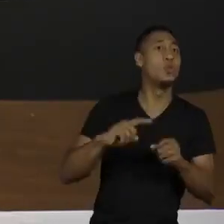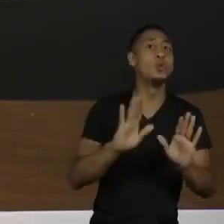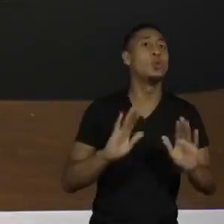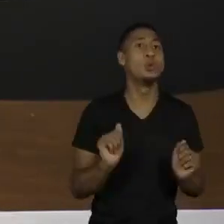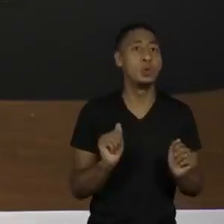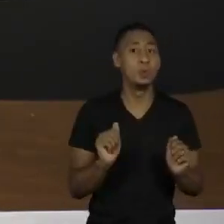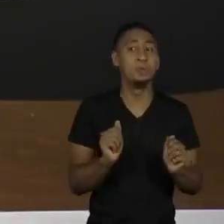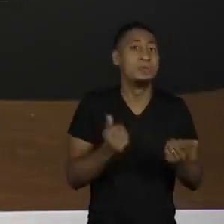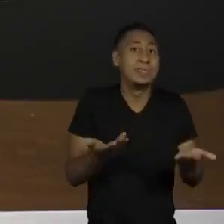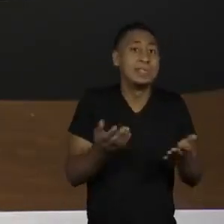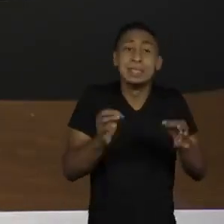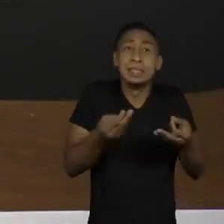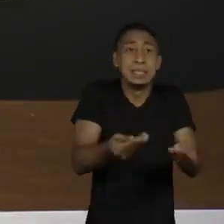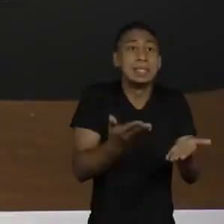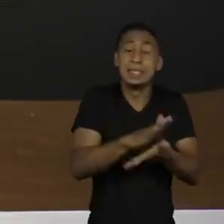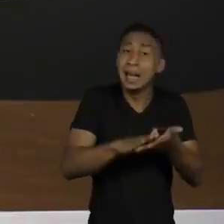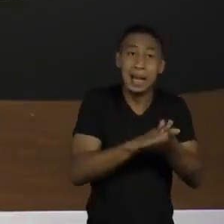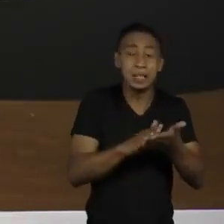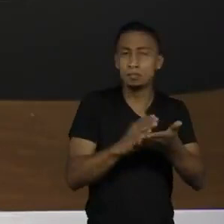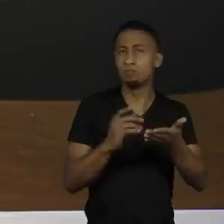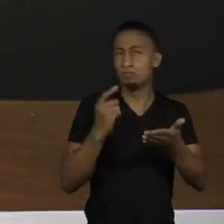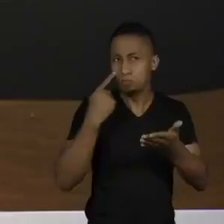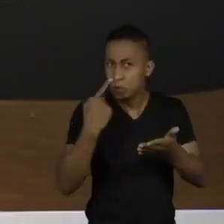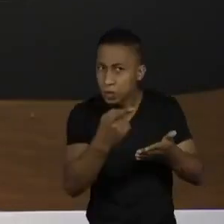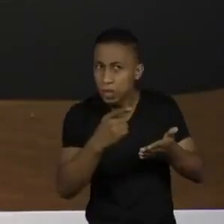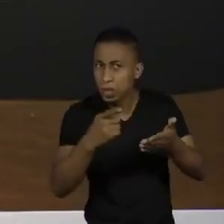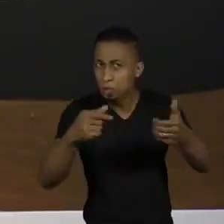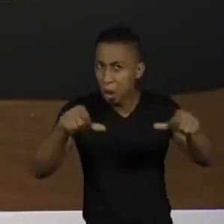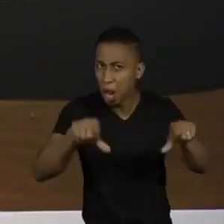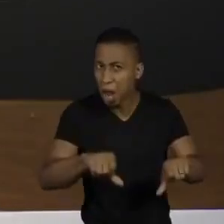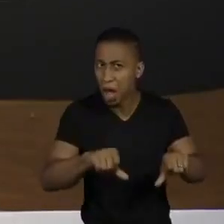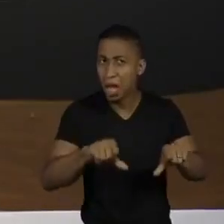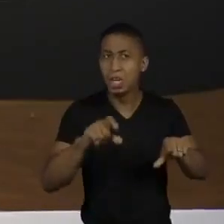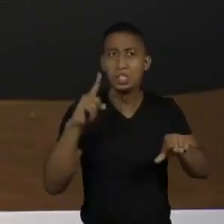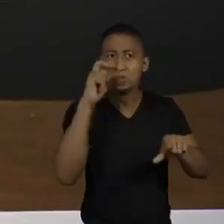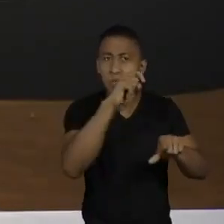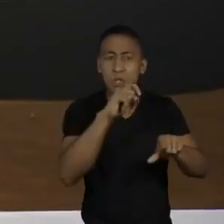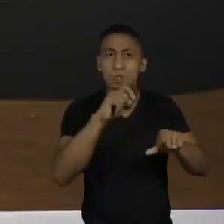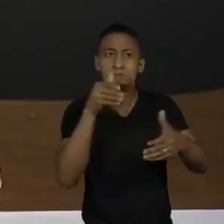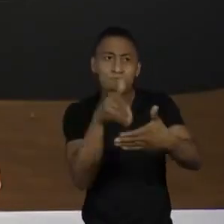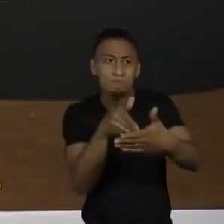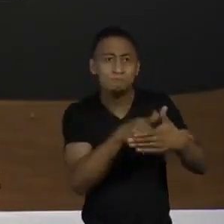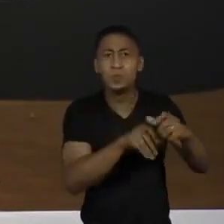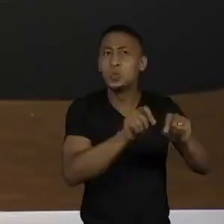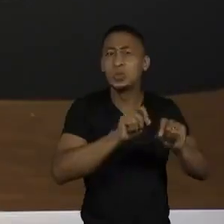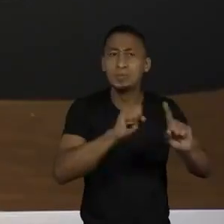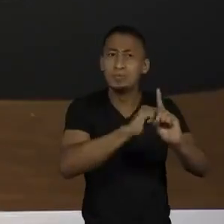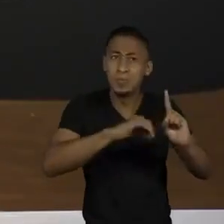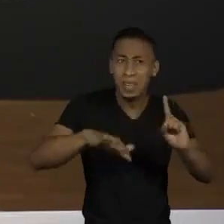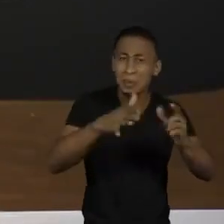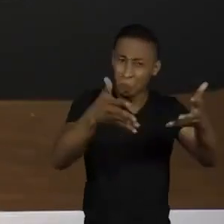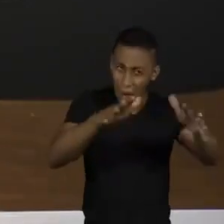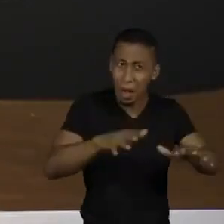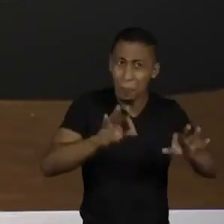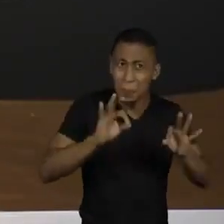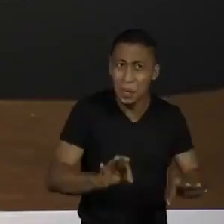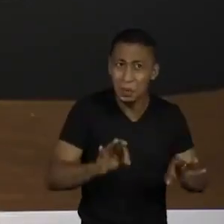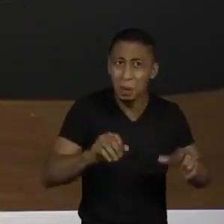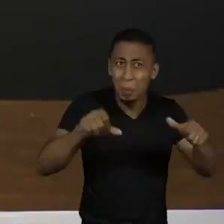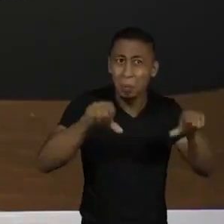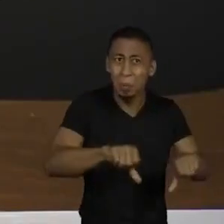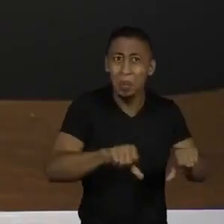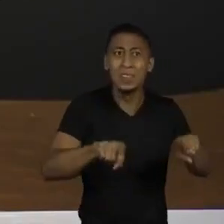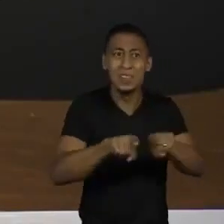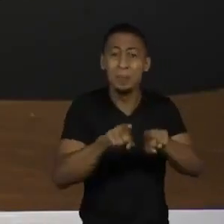que você especificasse o que risco são esses que você vê se estão de ruptura do tecido social de caos mesmo de